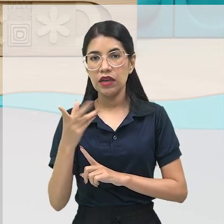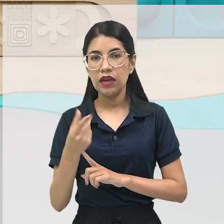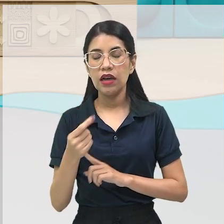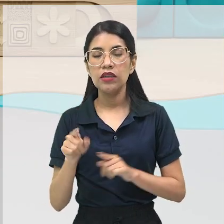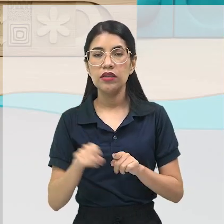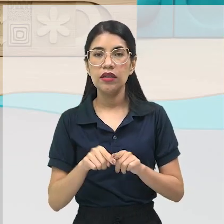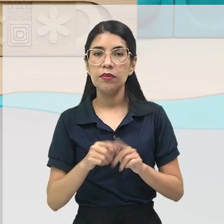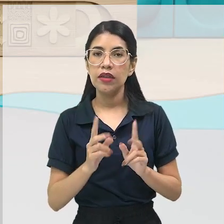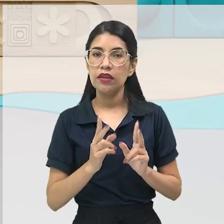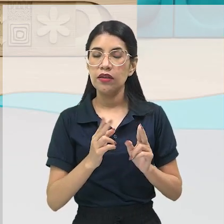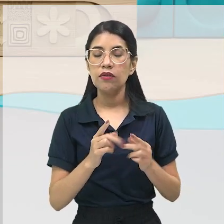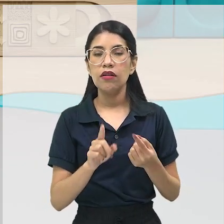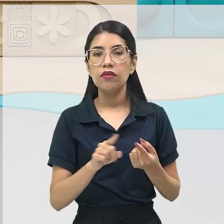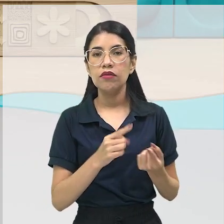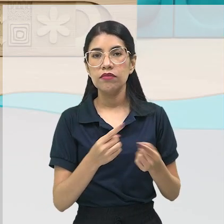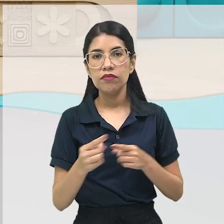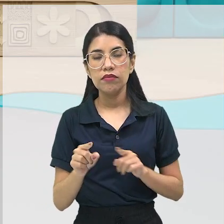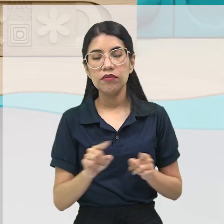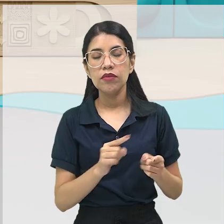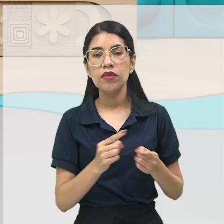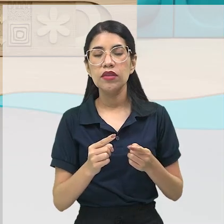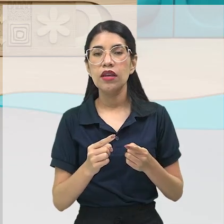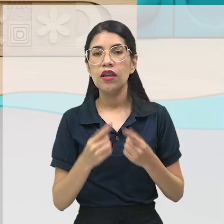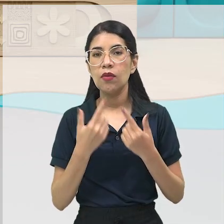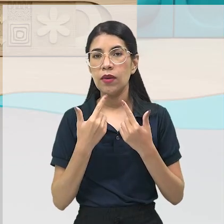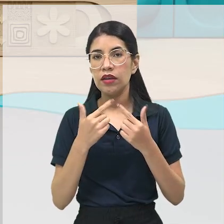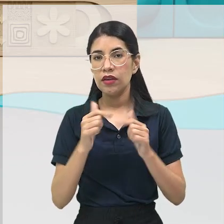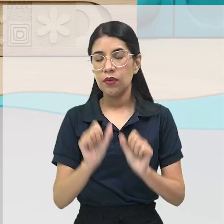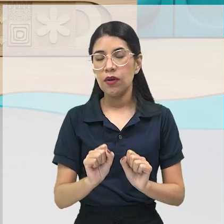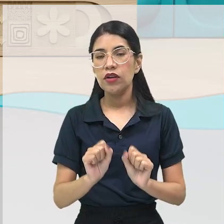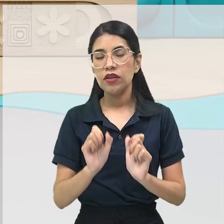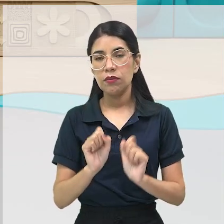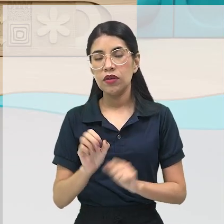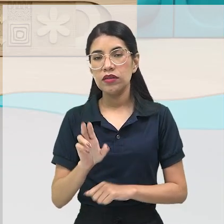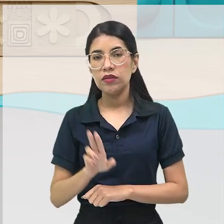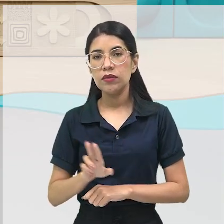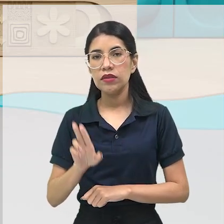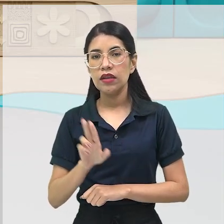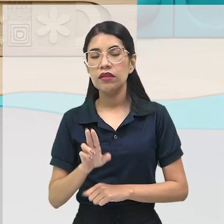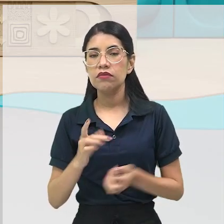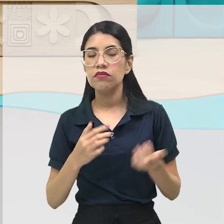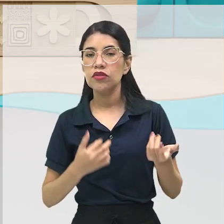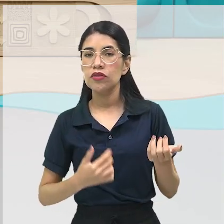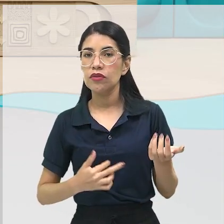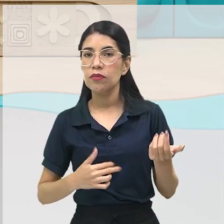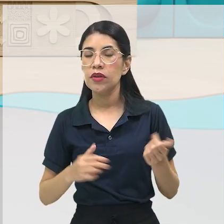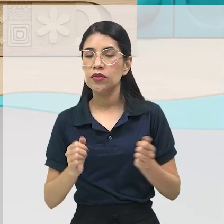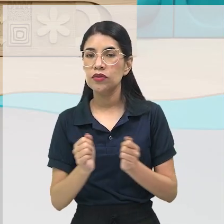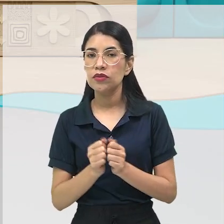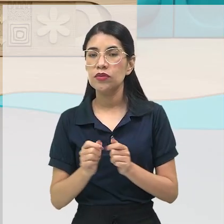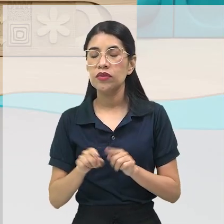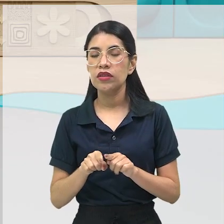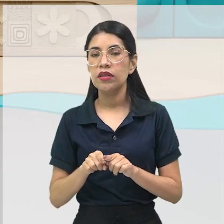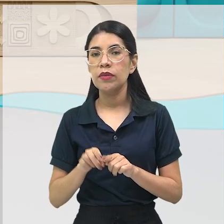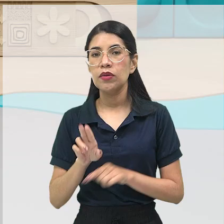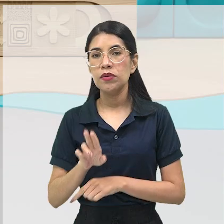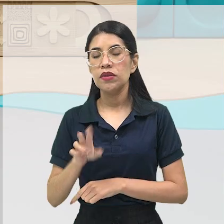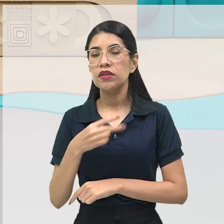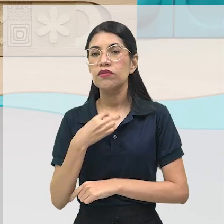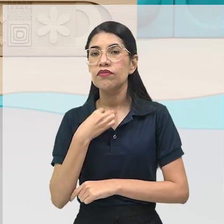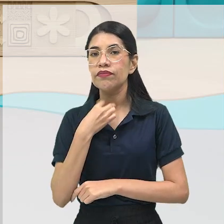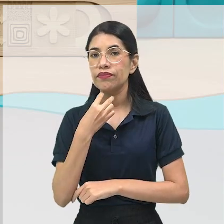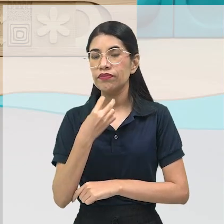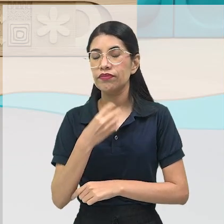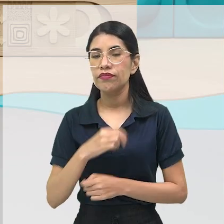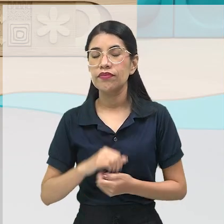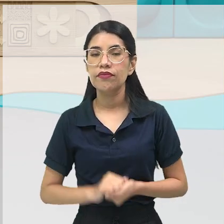não é diferente. A música é uma linguagem que nós escolhemos colocar através dos instrumentos, da nossa voz.